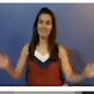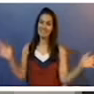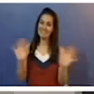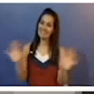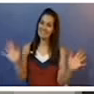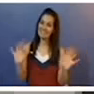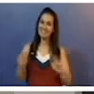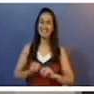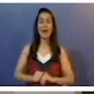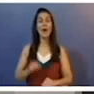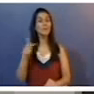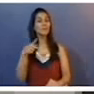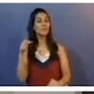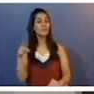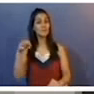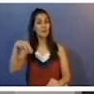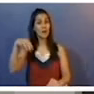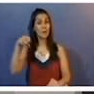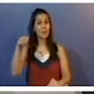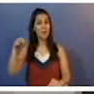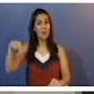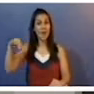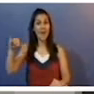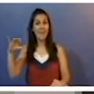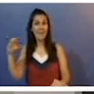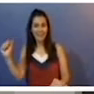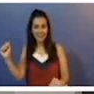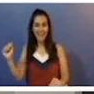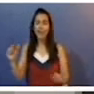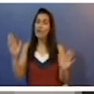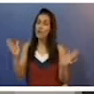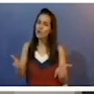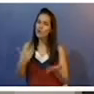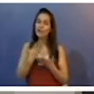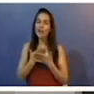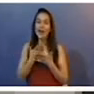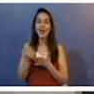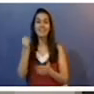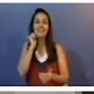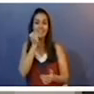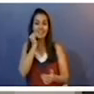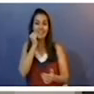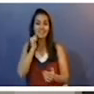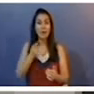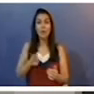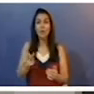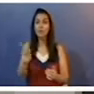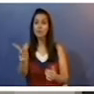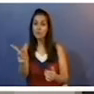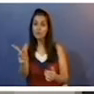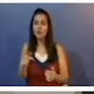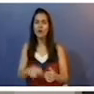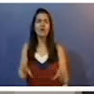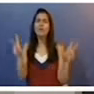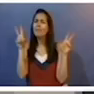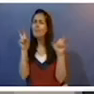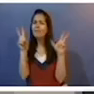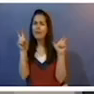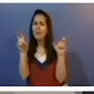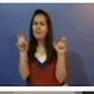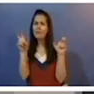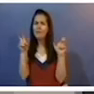Olá, eu sou a professora Mônica e na aula de ciências de hoje nós vamos dar continuidade ao assunto sobre